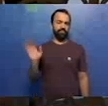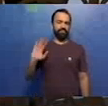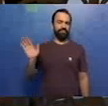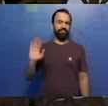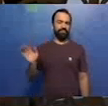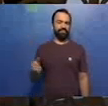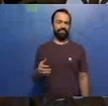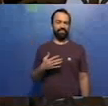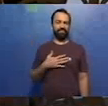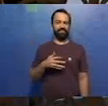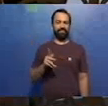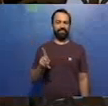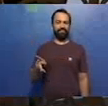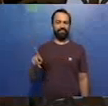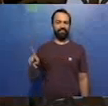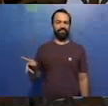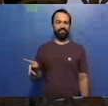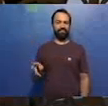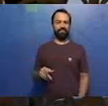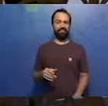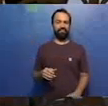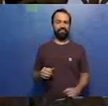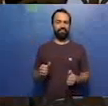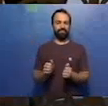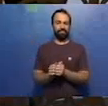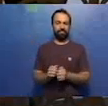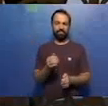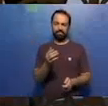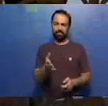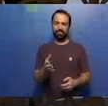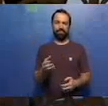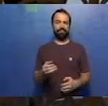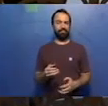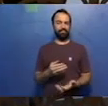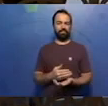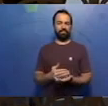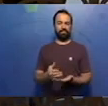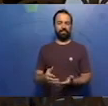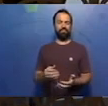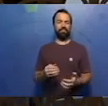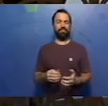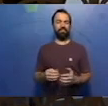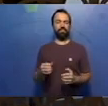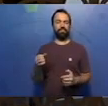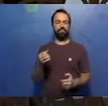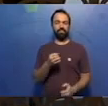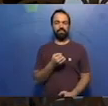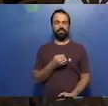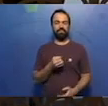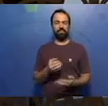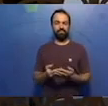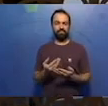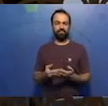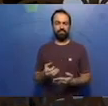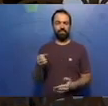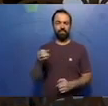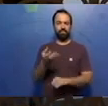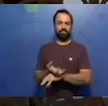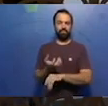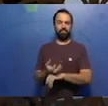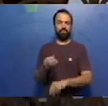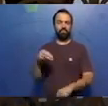Olá, eu sou a professora Roberta, estou com vocês para mais uma aula de matemática. Tudo bem, terceiro ano? Então vamos